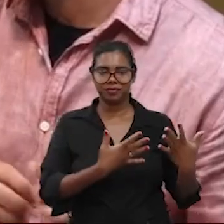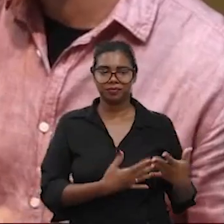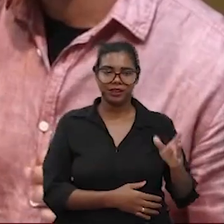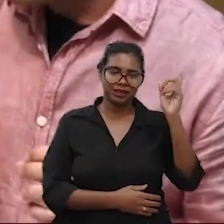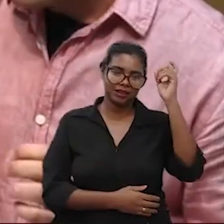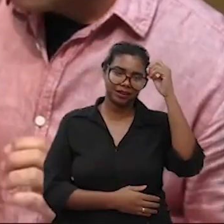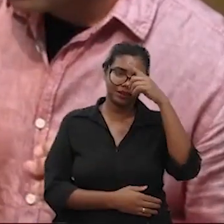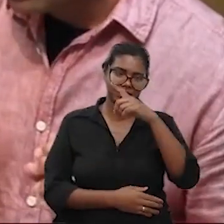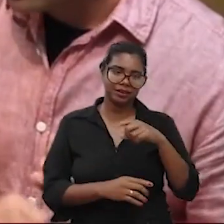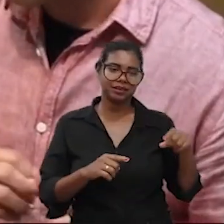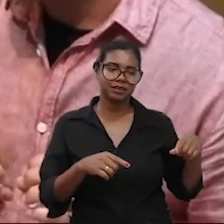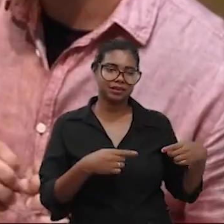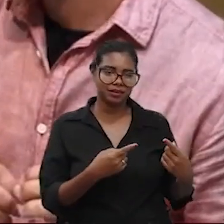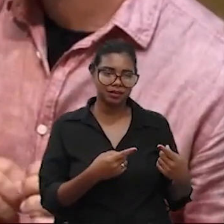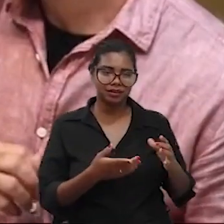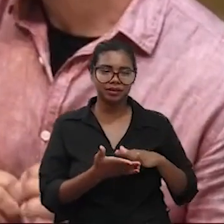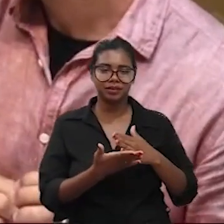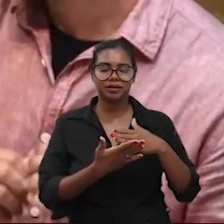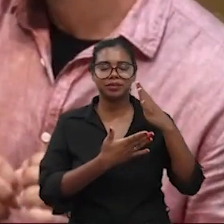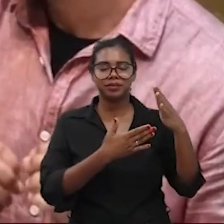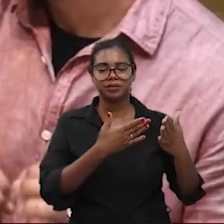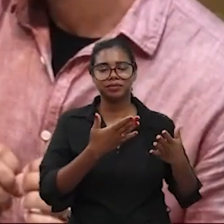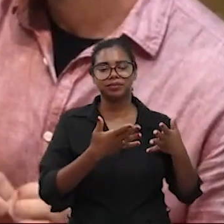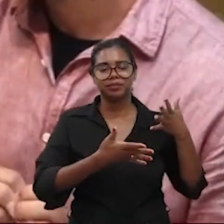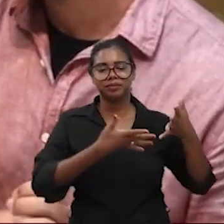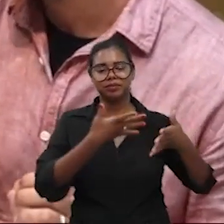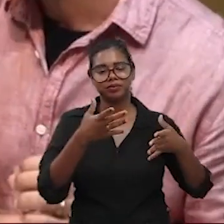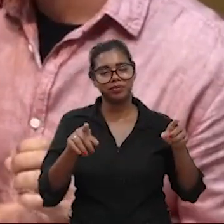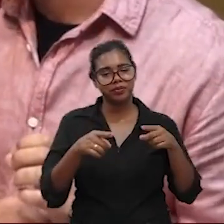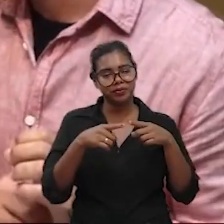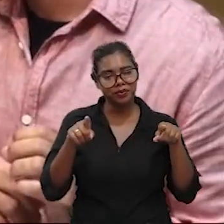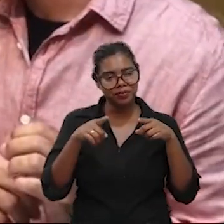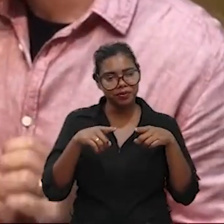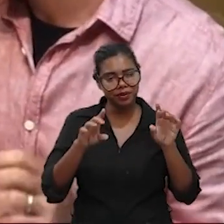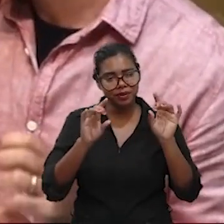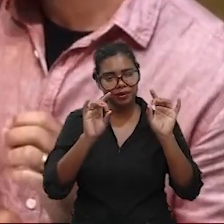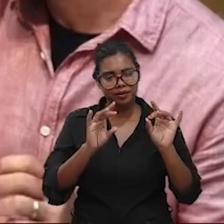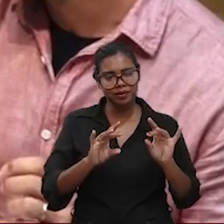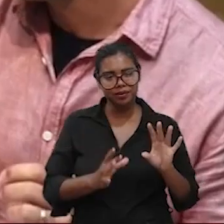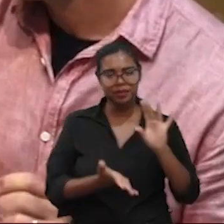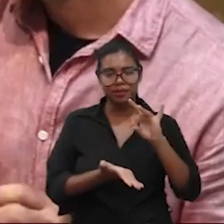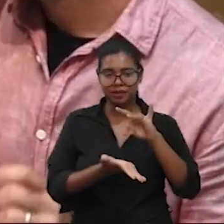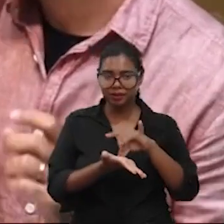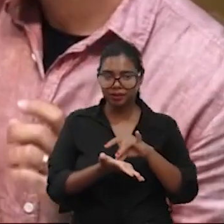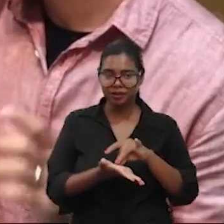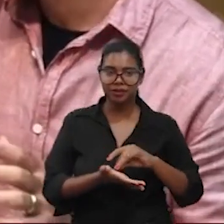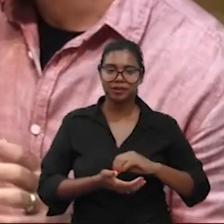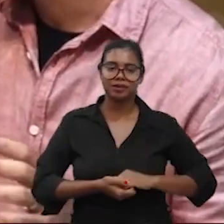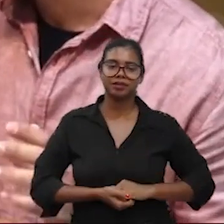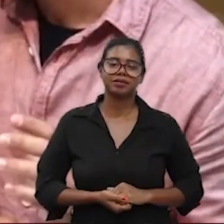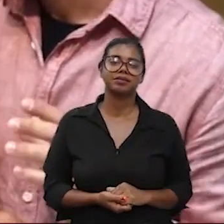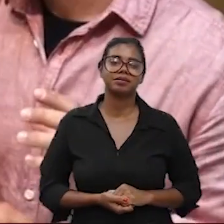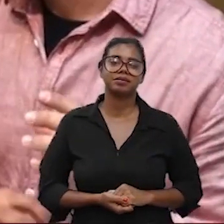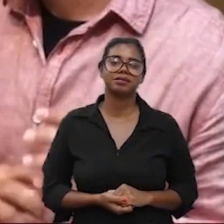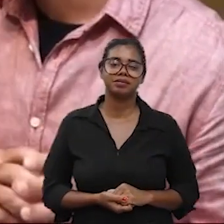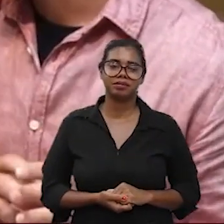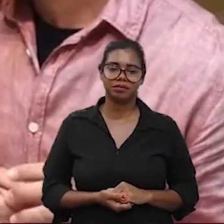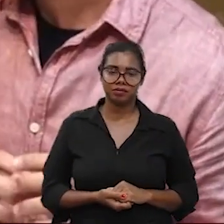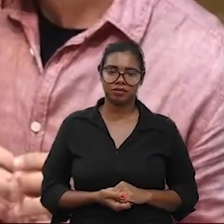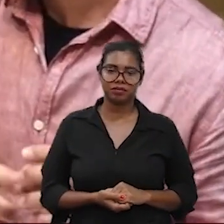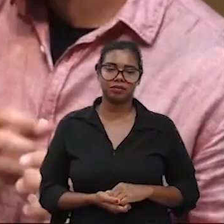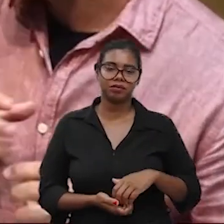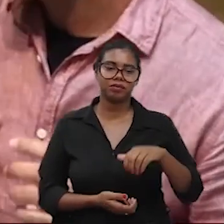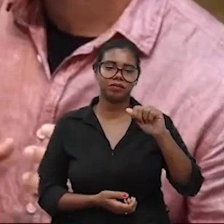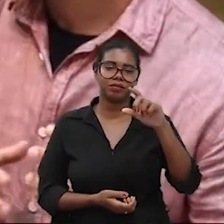de tradução, e você até comentou sobre uma música especificamente, que foi a música Anunciação, de Alceu Valença. Você falou